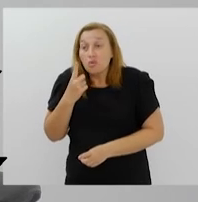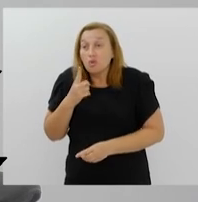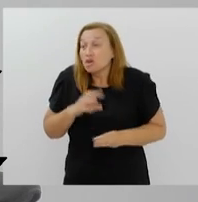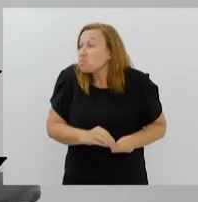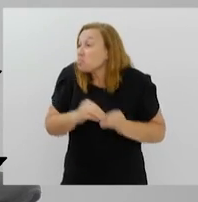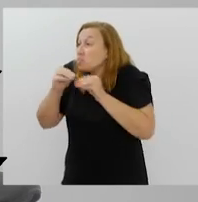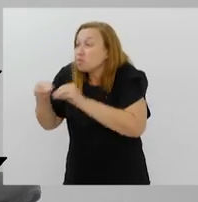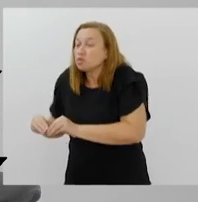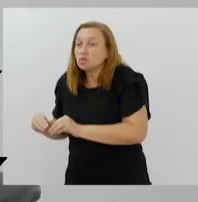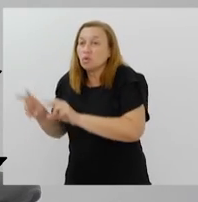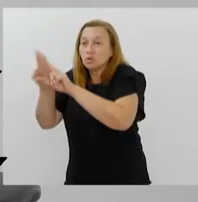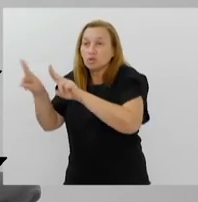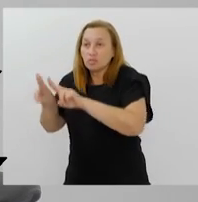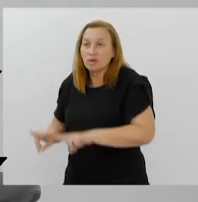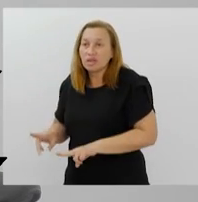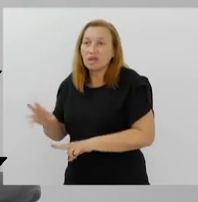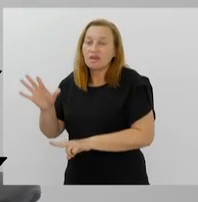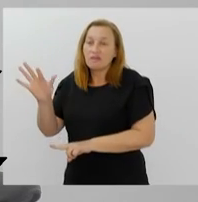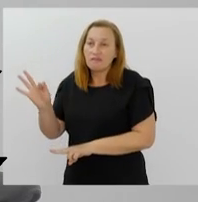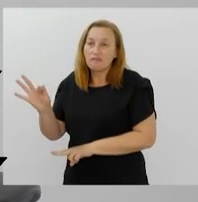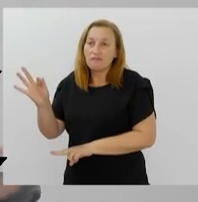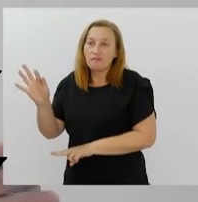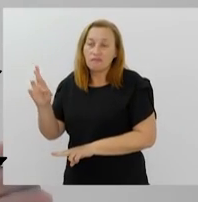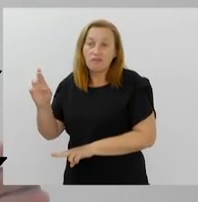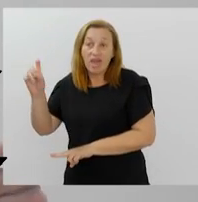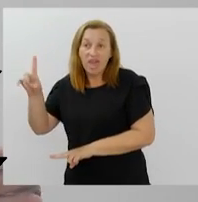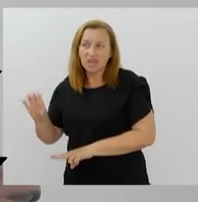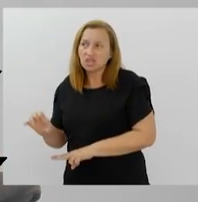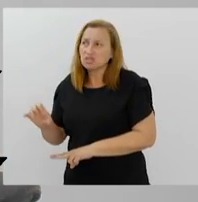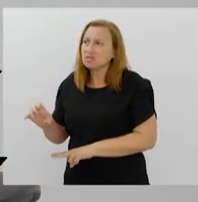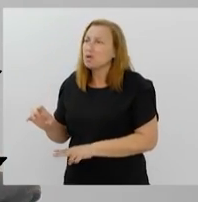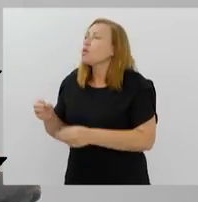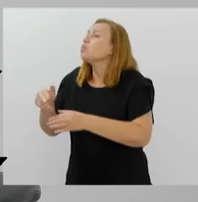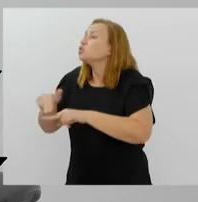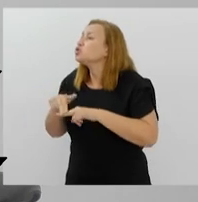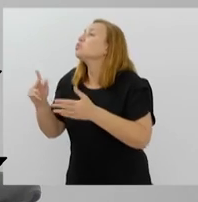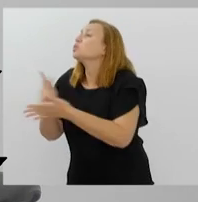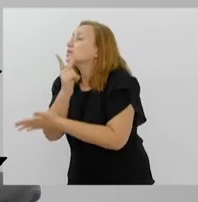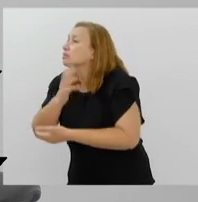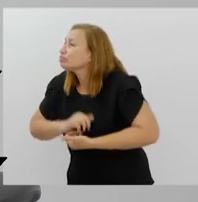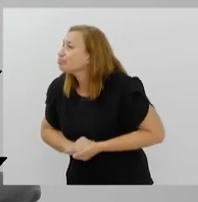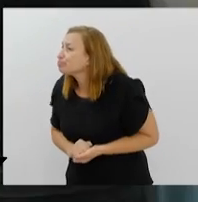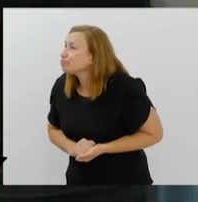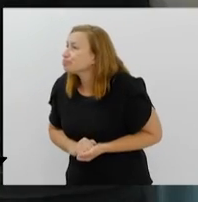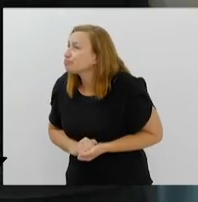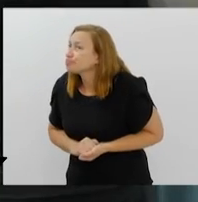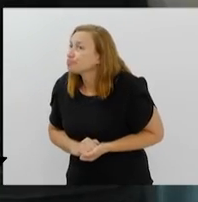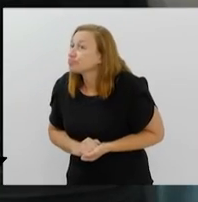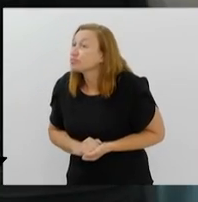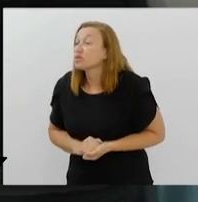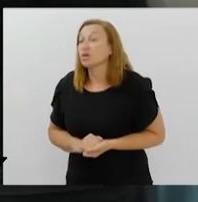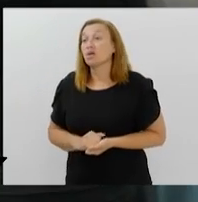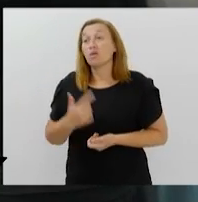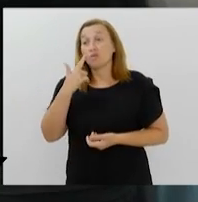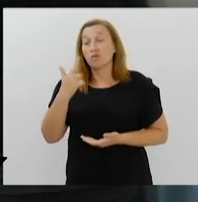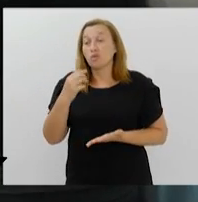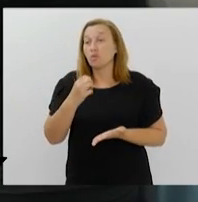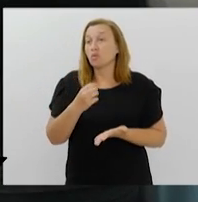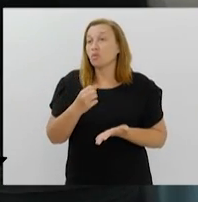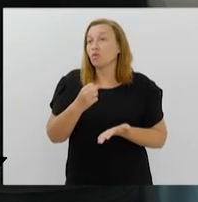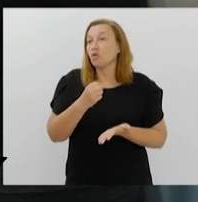ser a ser cliente da Unimed ferge a que título se deu isso foi celebrado um termo de